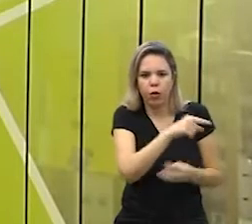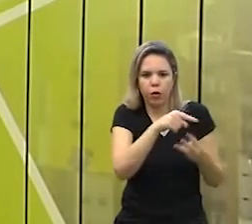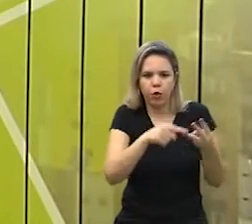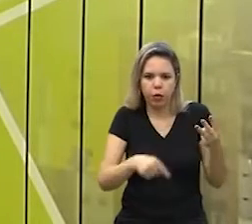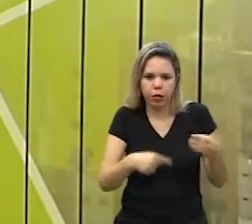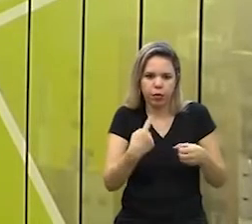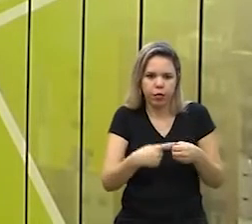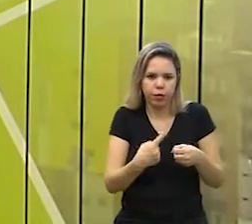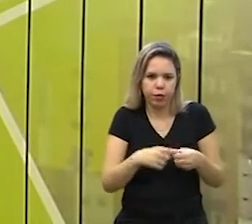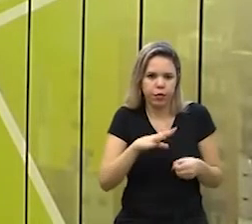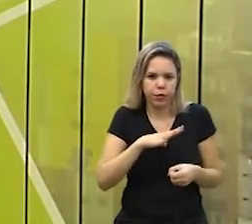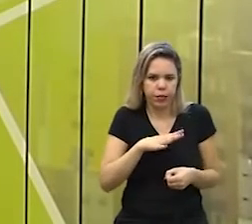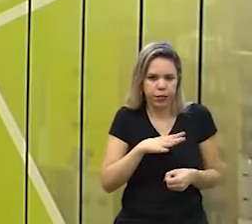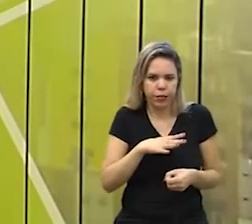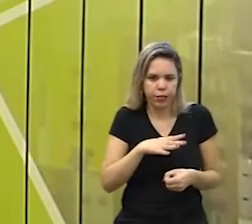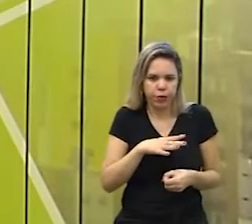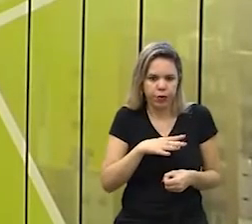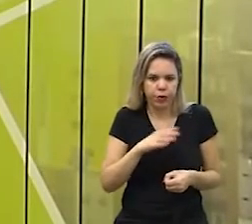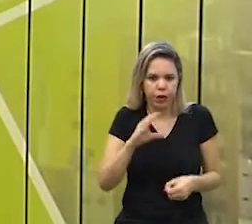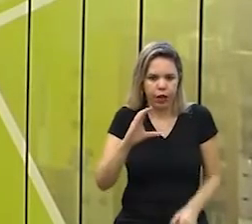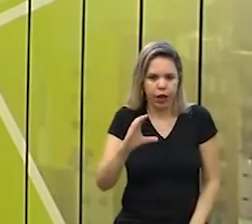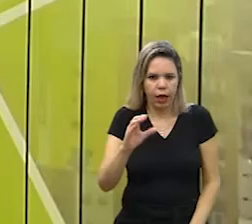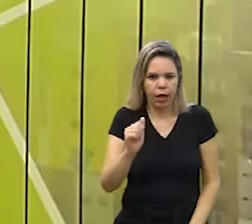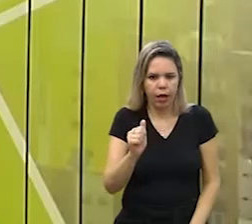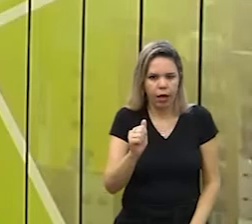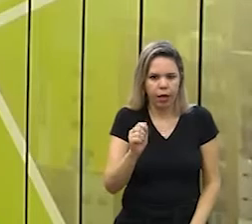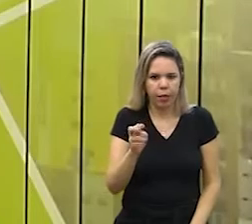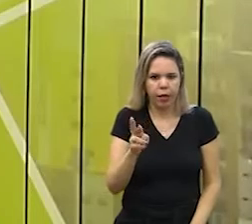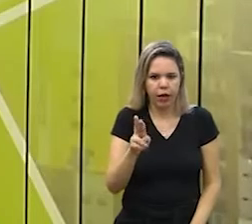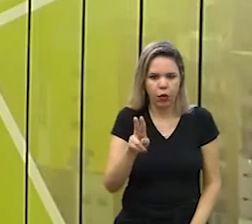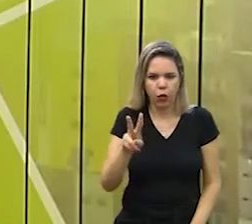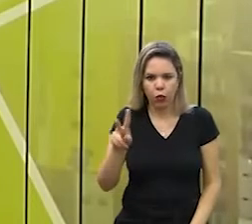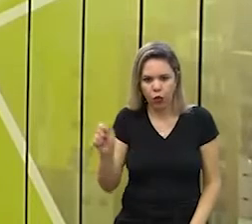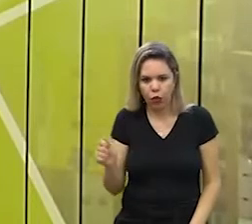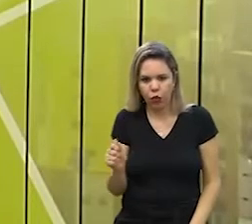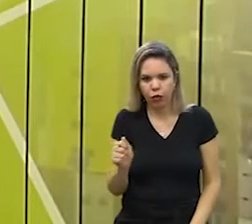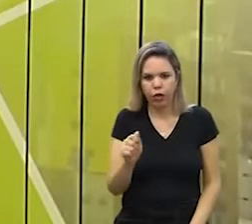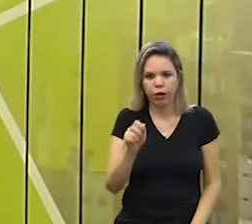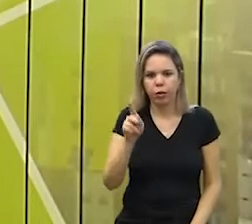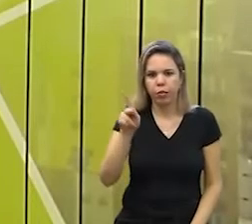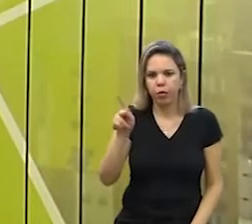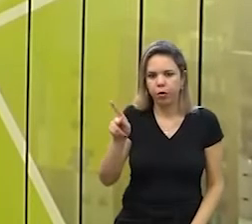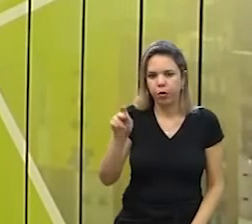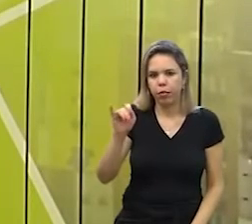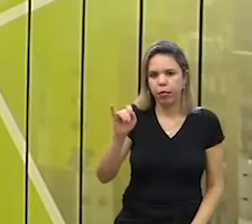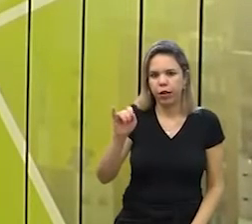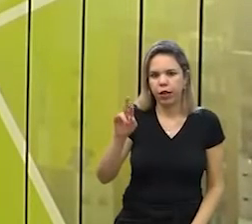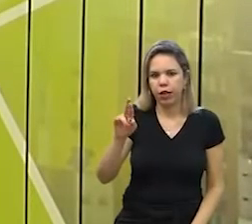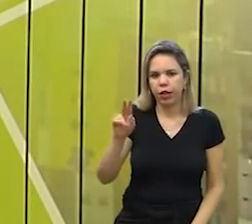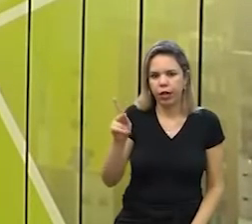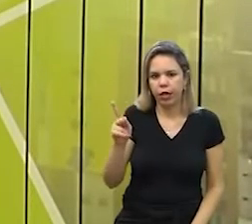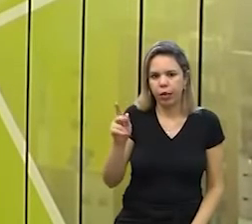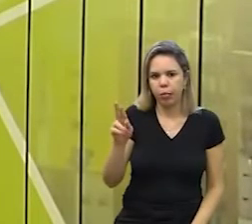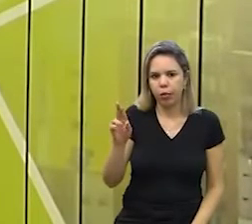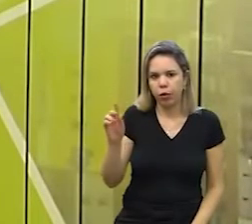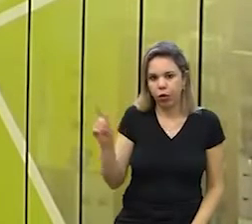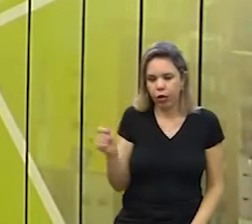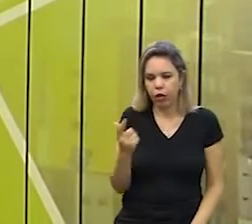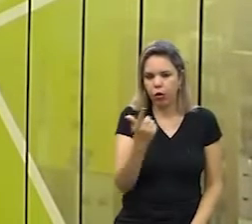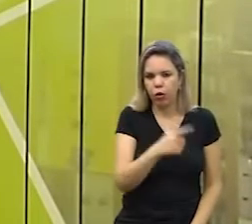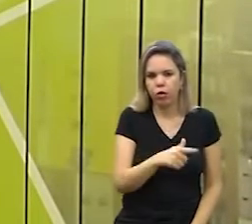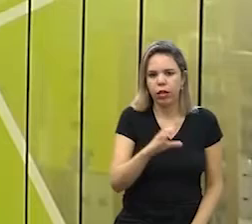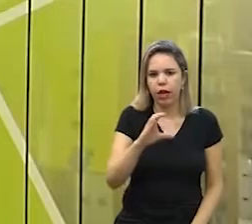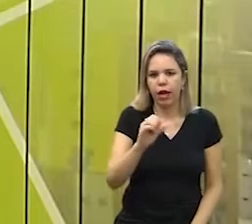três municípios ali da região: Cabreúva, Pirapora do Bom Jesus e Cajamar. E do total da área da Serra do